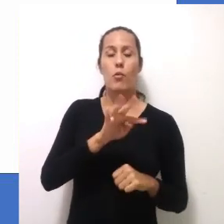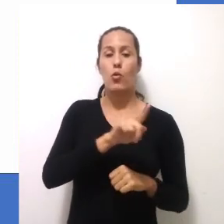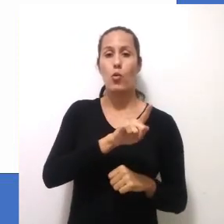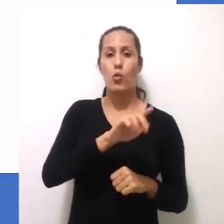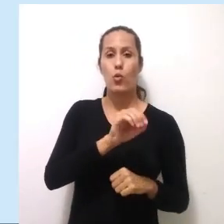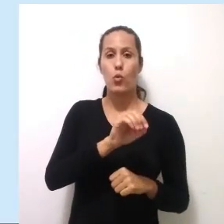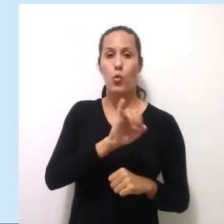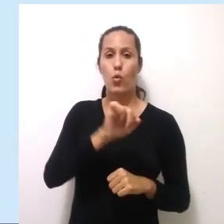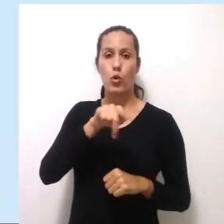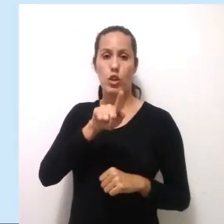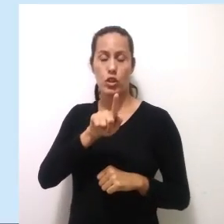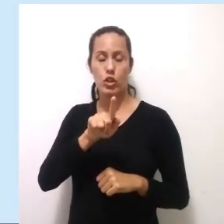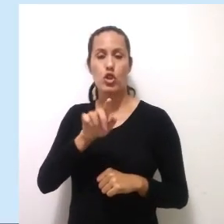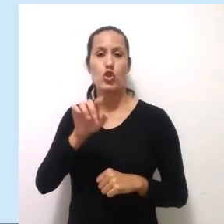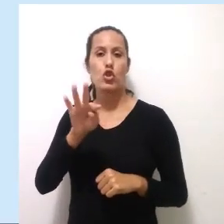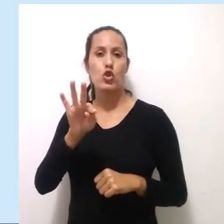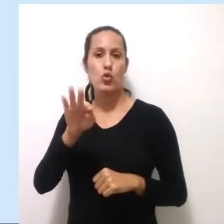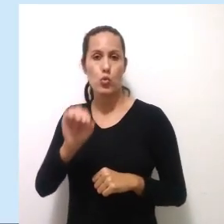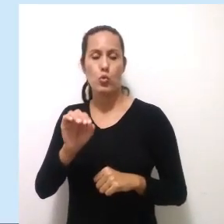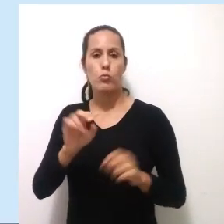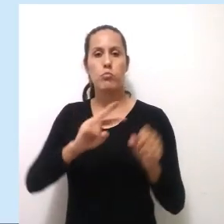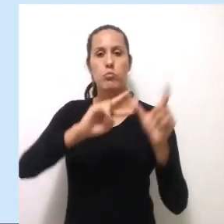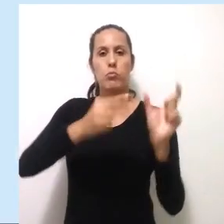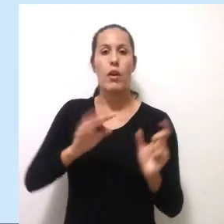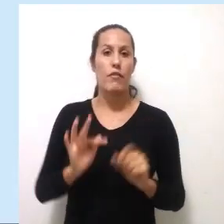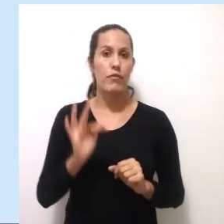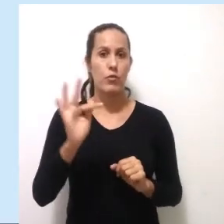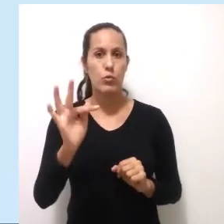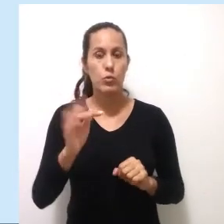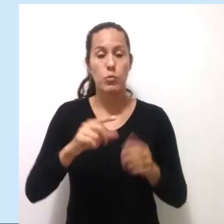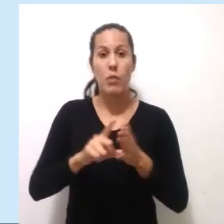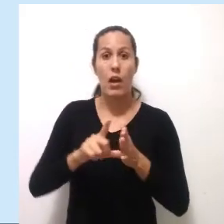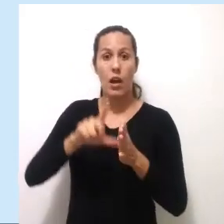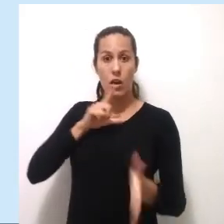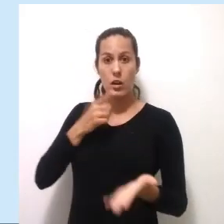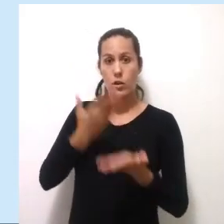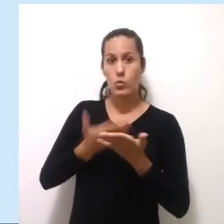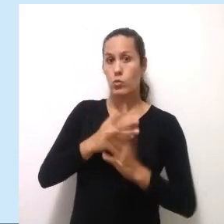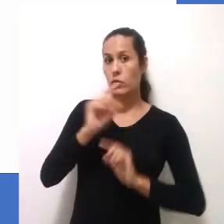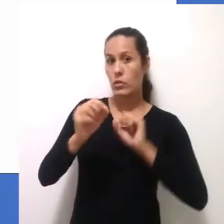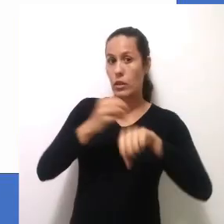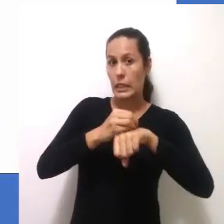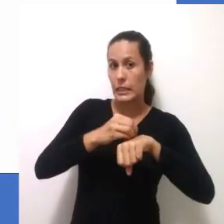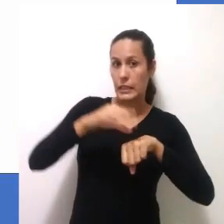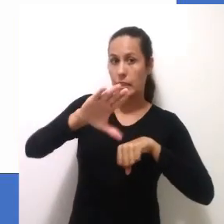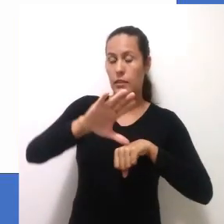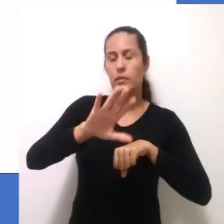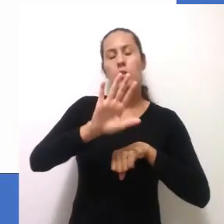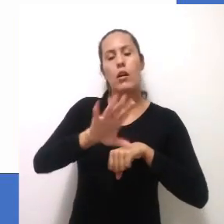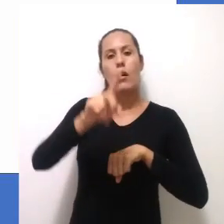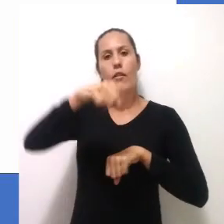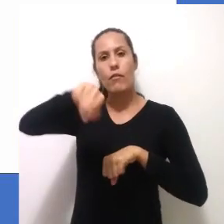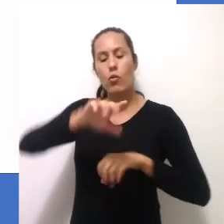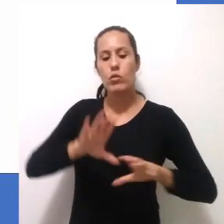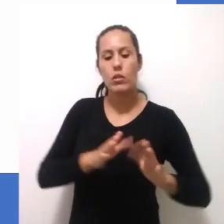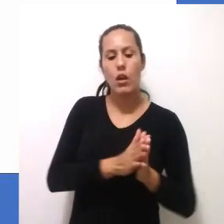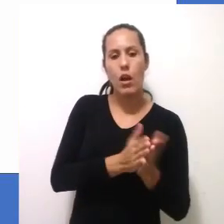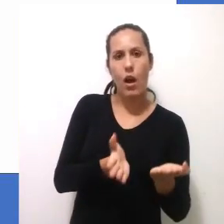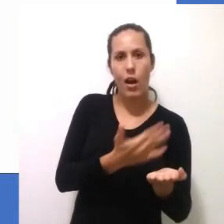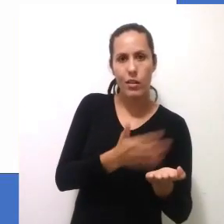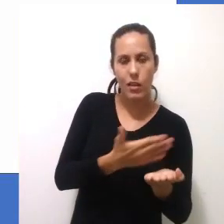to. Mas antes de você começar a estudar, se liga nas dicas. Monte seu time de